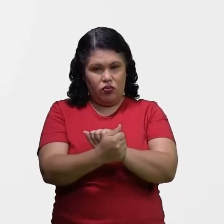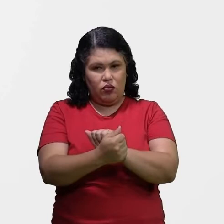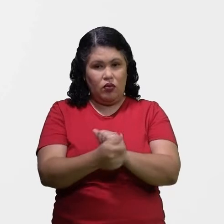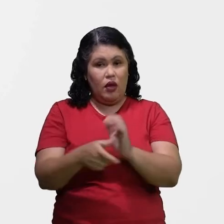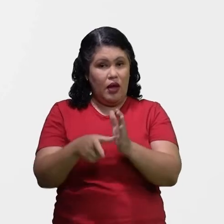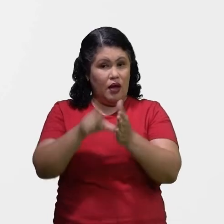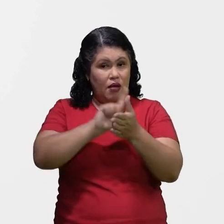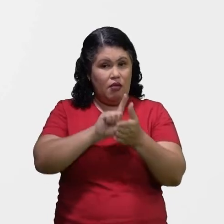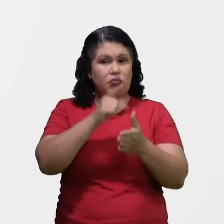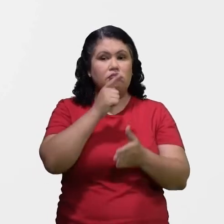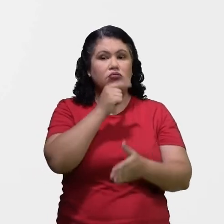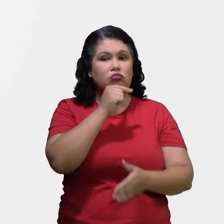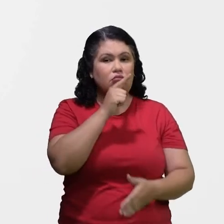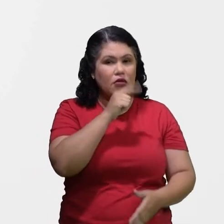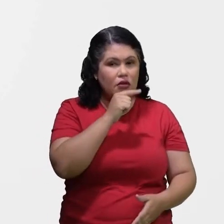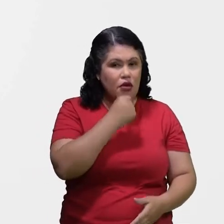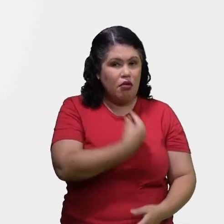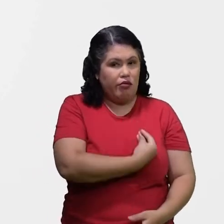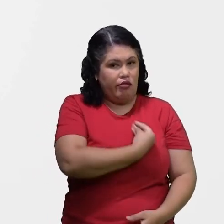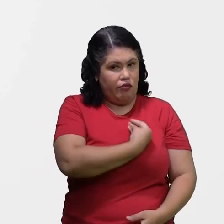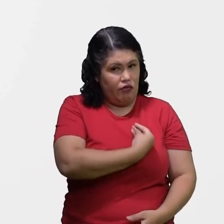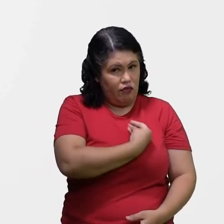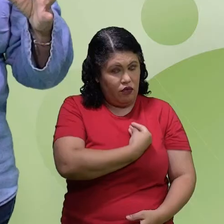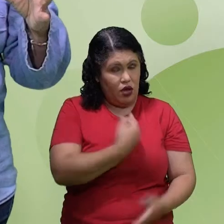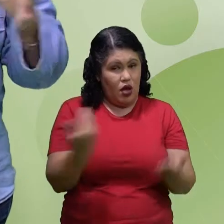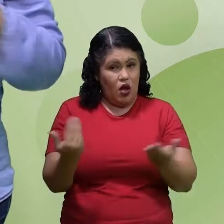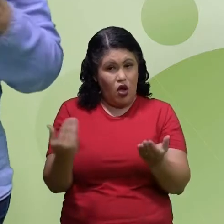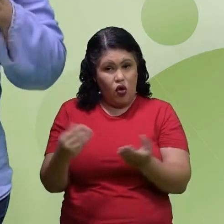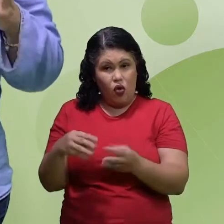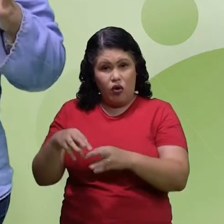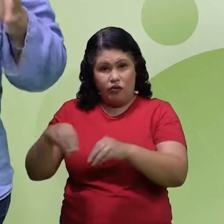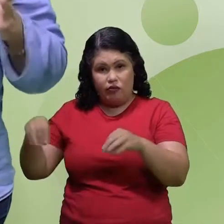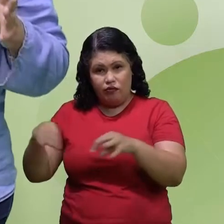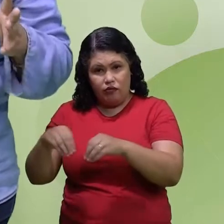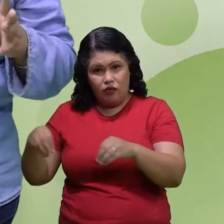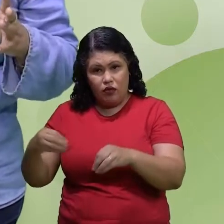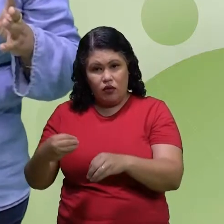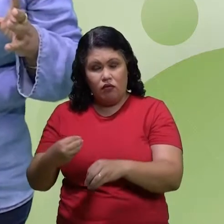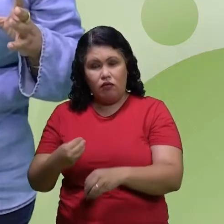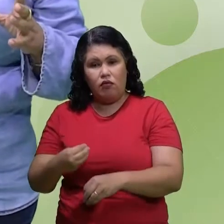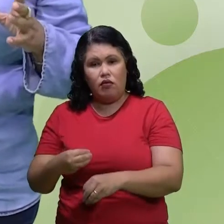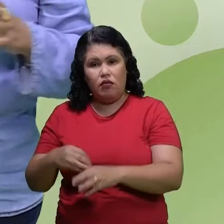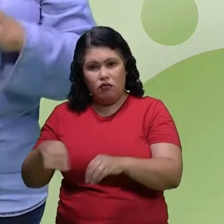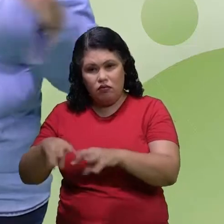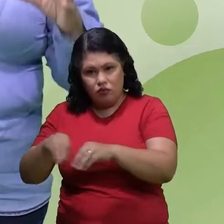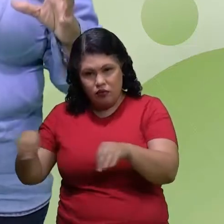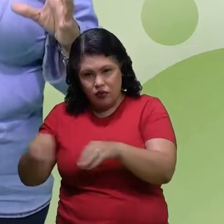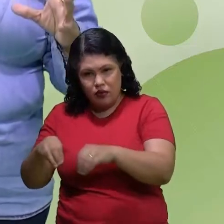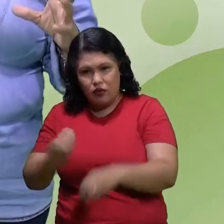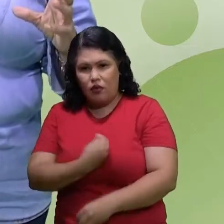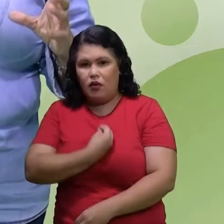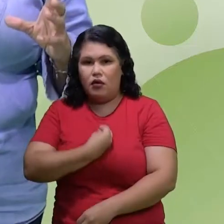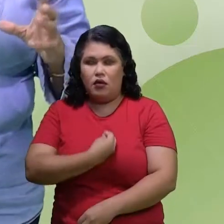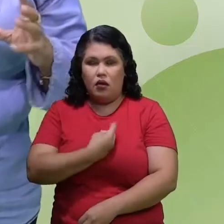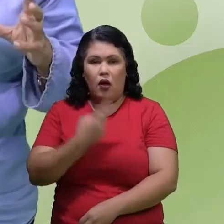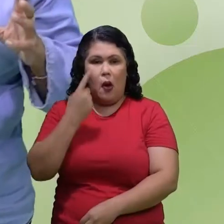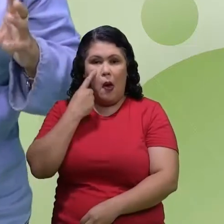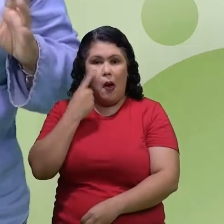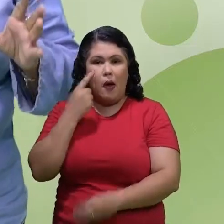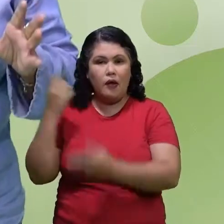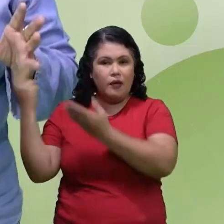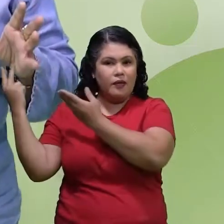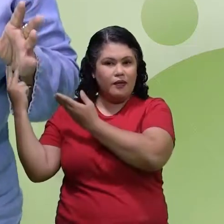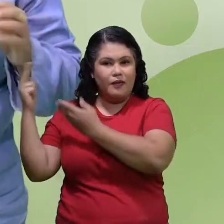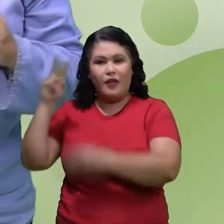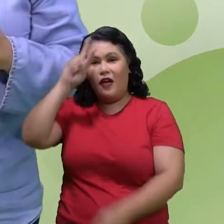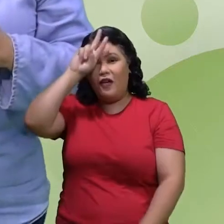vive no ambiente terrestre. Vocês podem visualizar aí vários tipos de invertebrados. O primeiro quadrinho, vocês veem